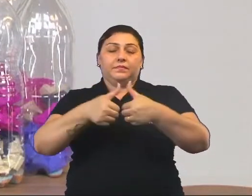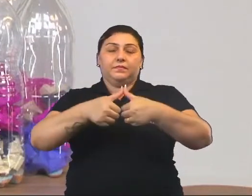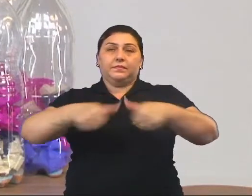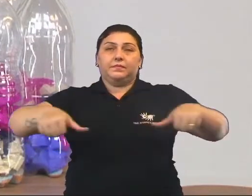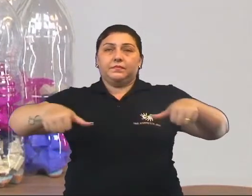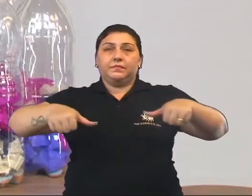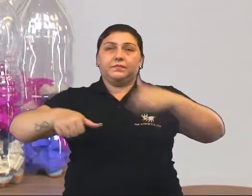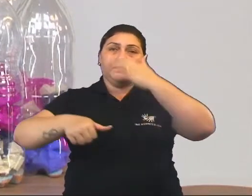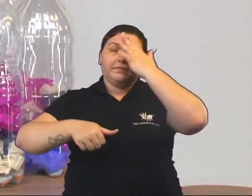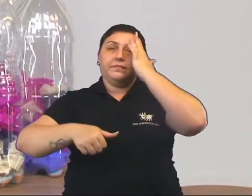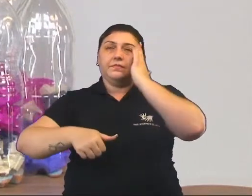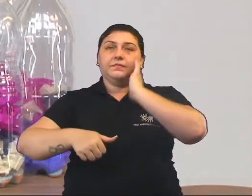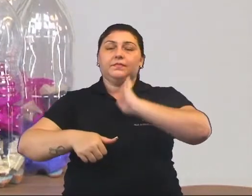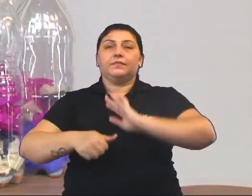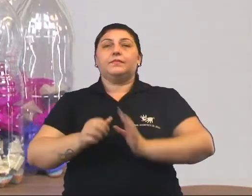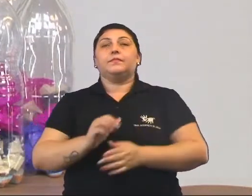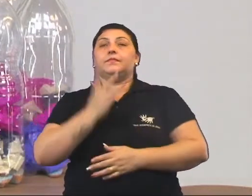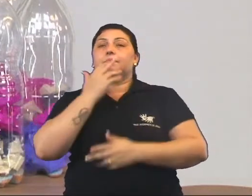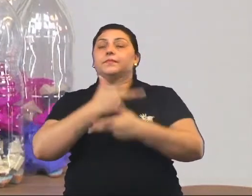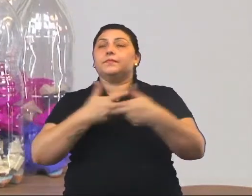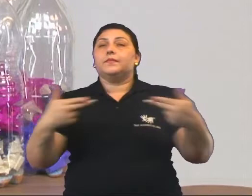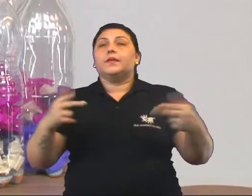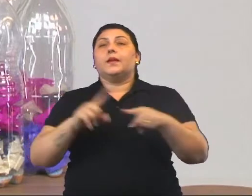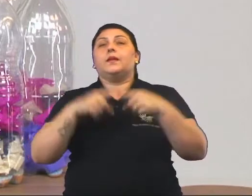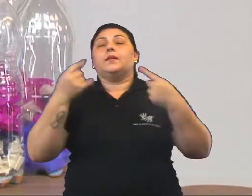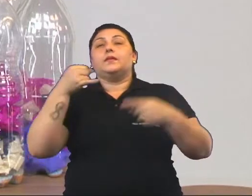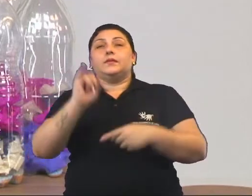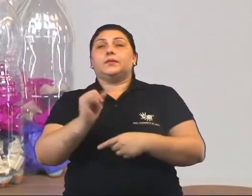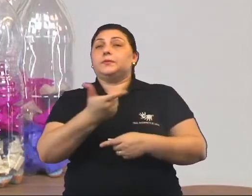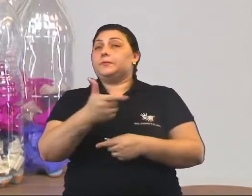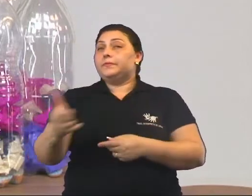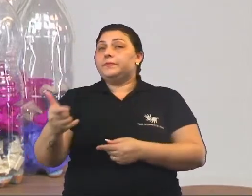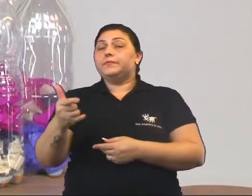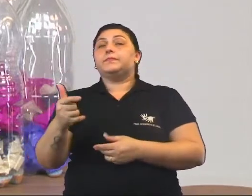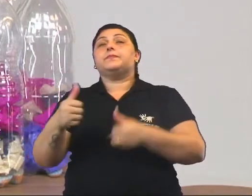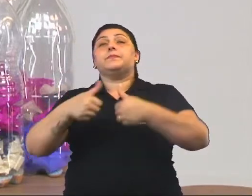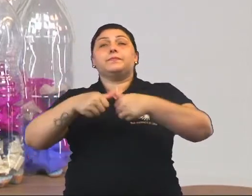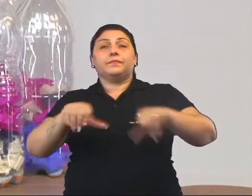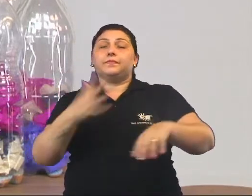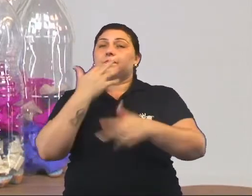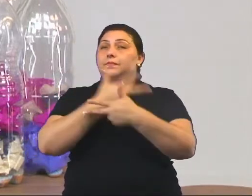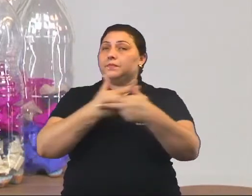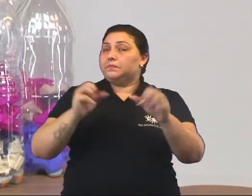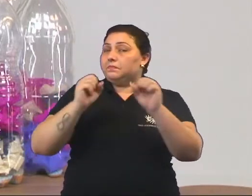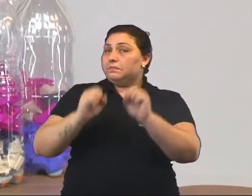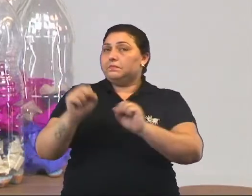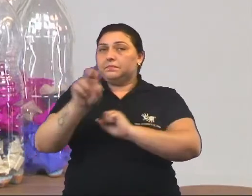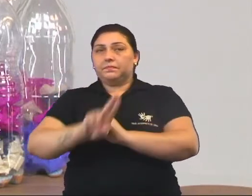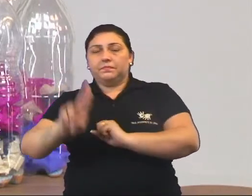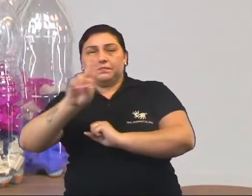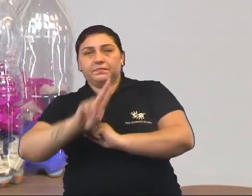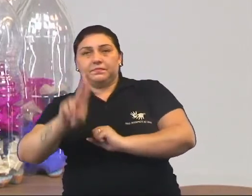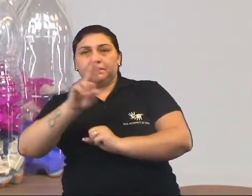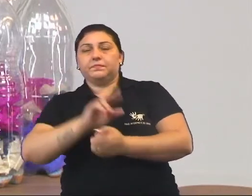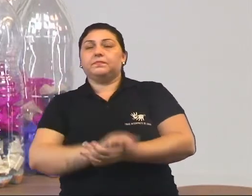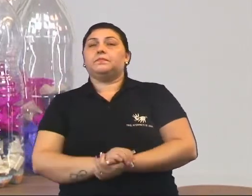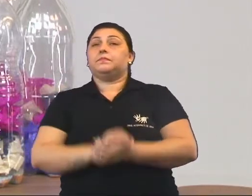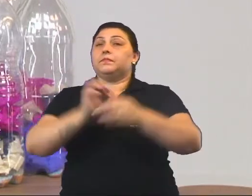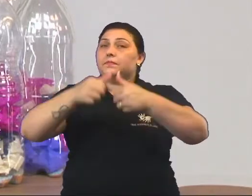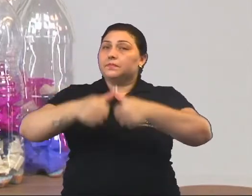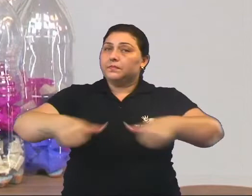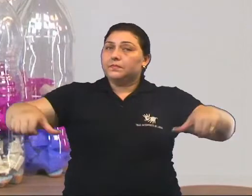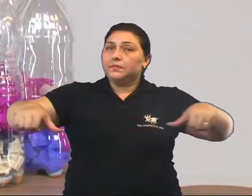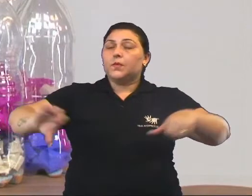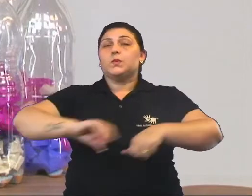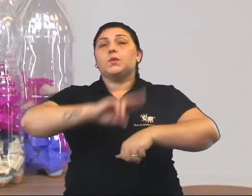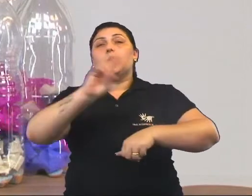fitas, certo? Uma fitinha colorida. Mas se você não tiver uma fita colorida, você pode utilizar uma fita durex